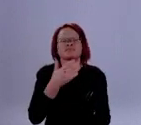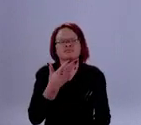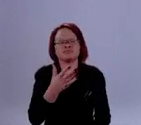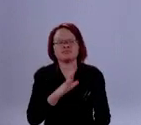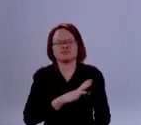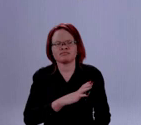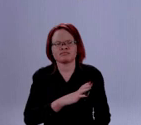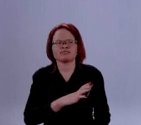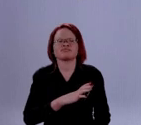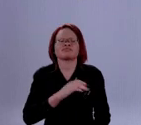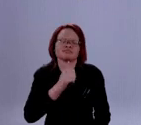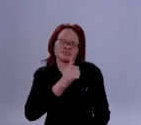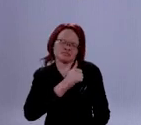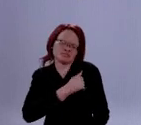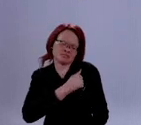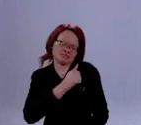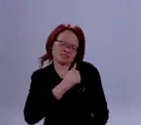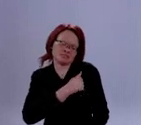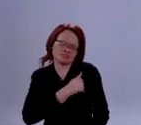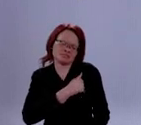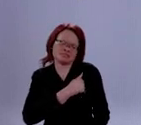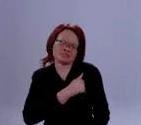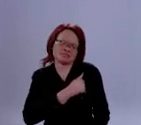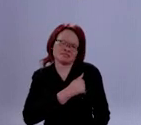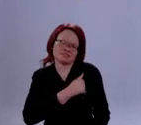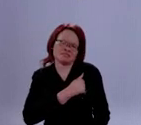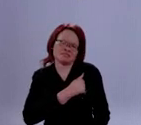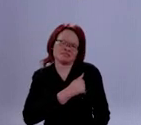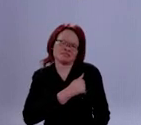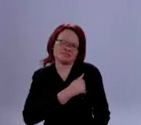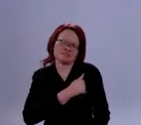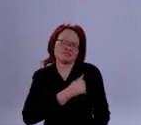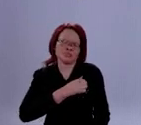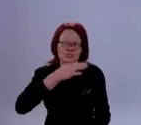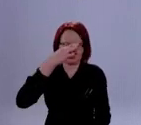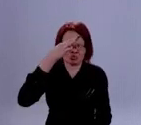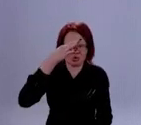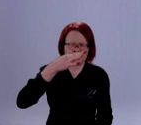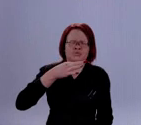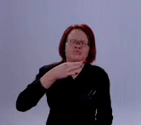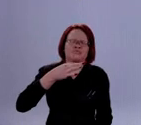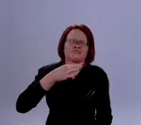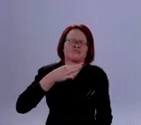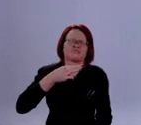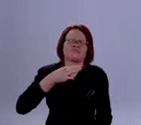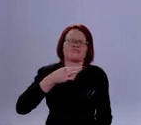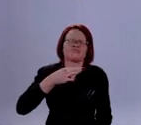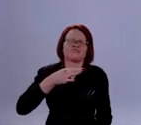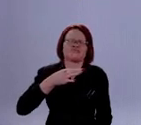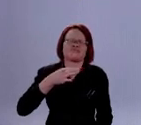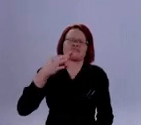o correto temos querido nós temos maravilhoso